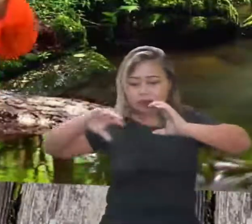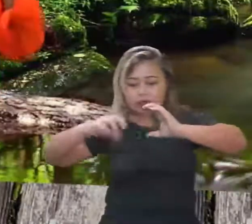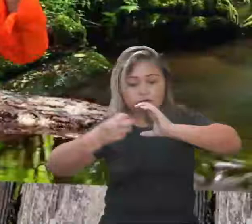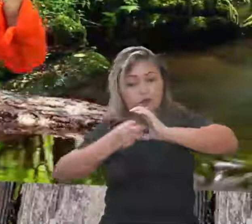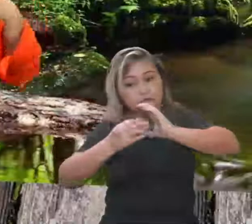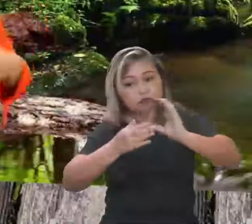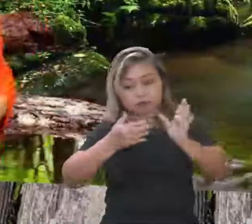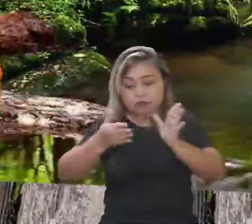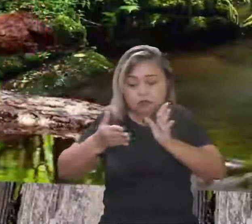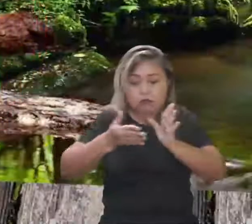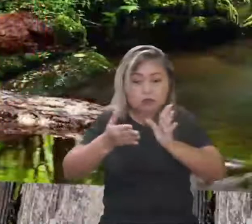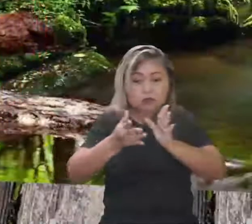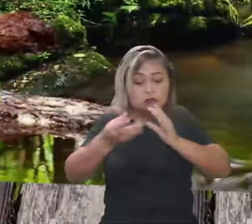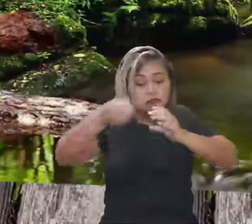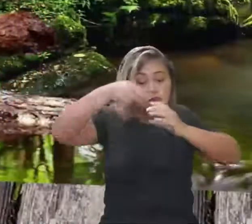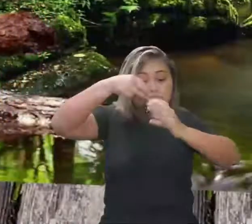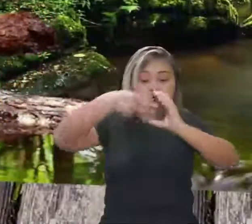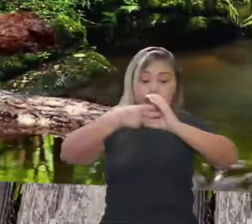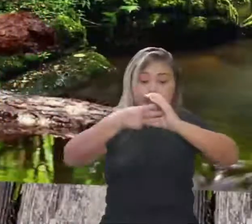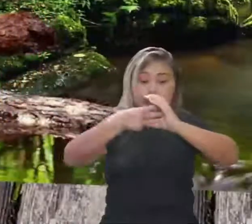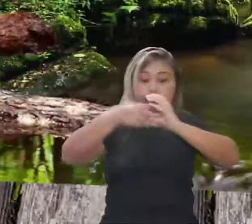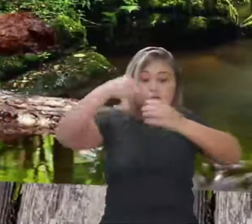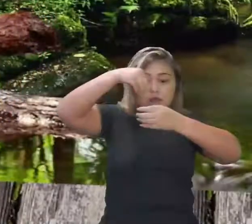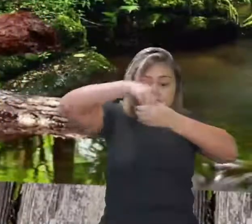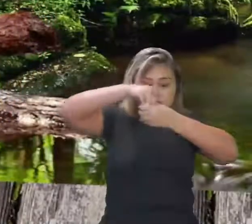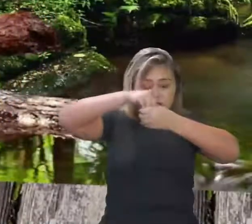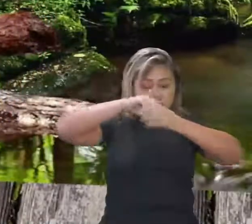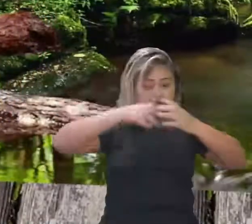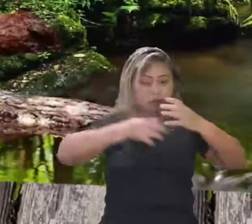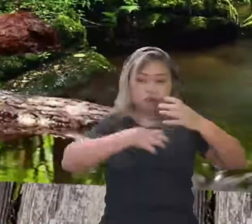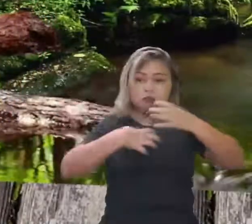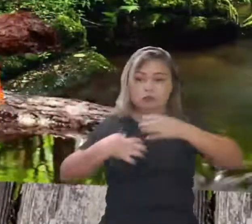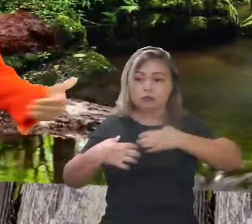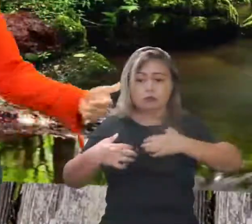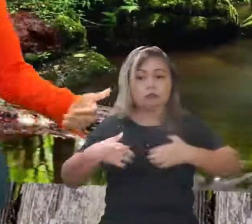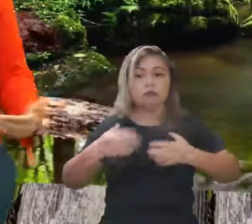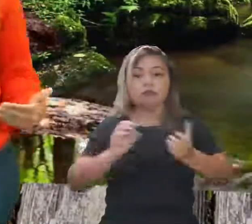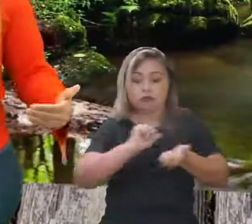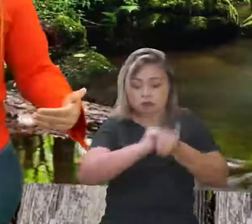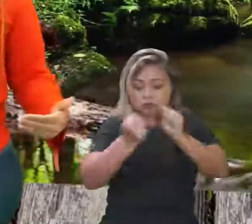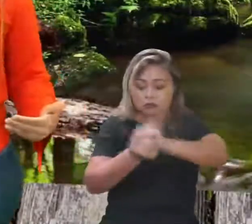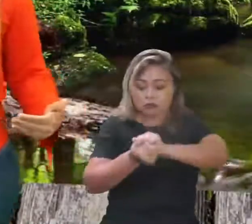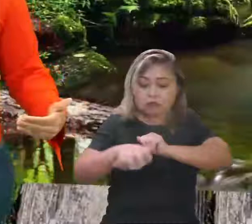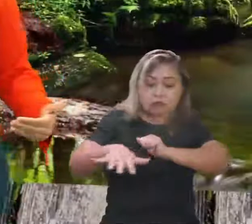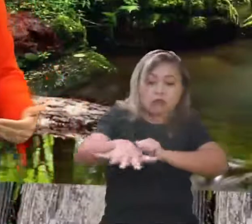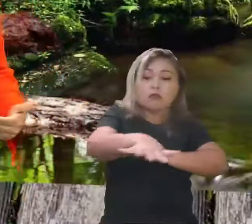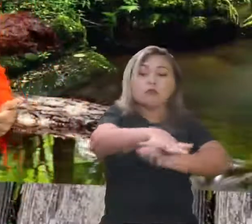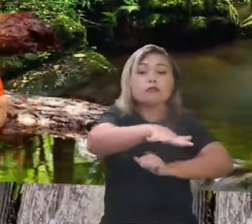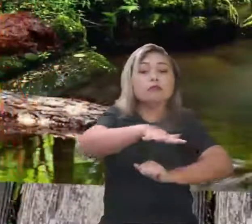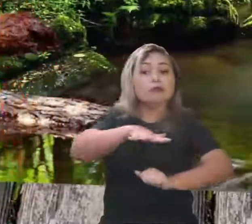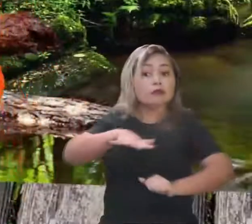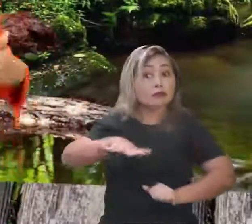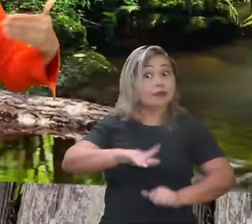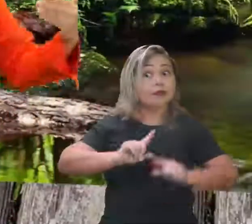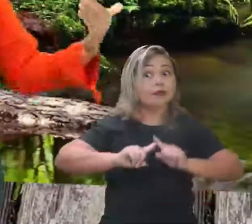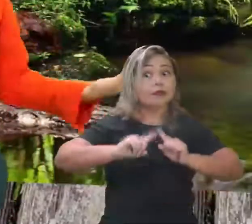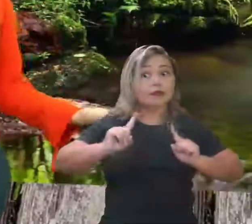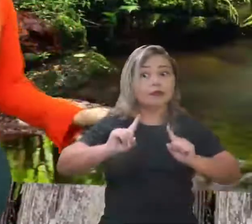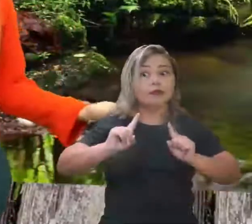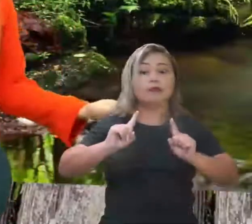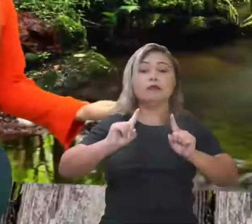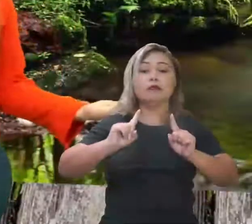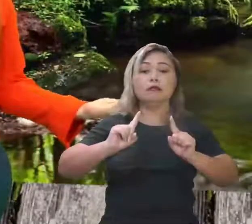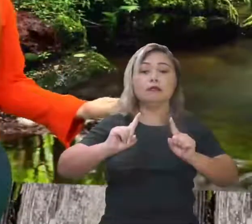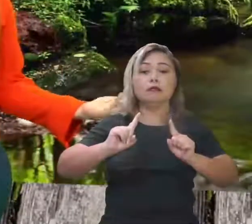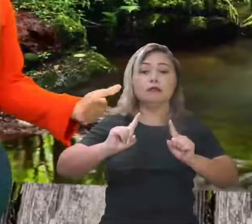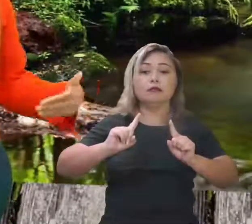durante, ou nas células do organismo que já está ali adaptado àquele ambiente, mas que na